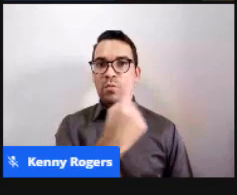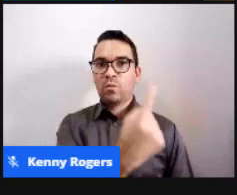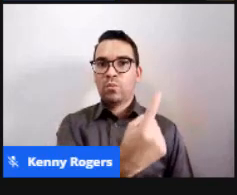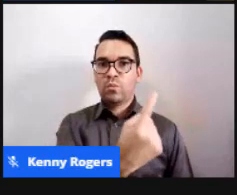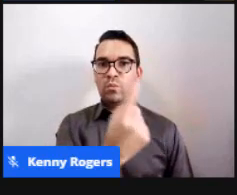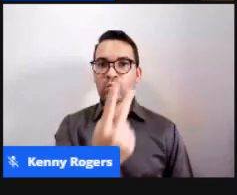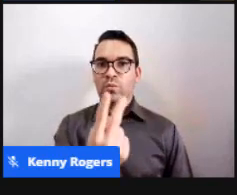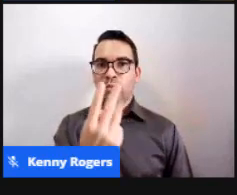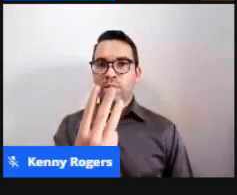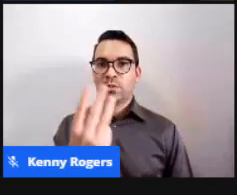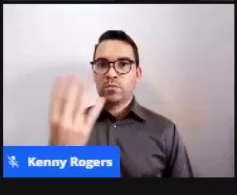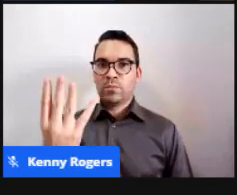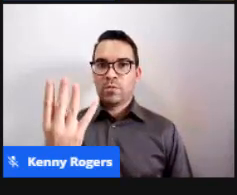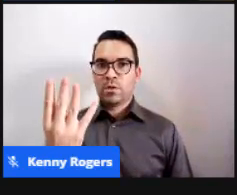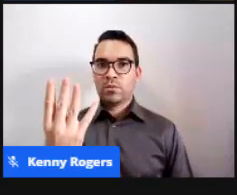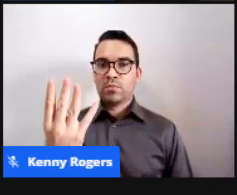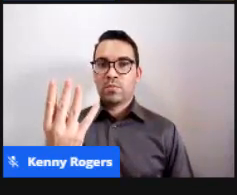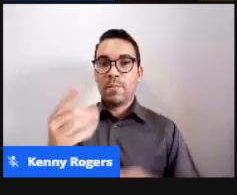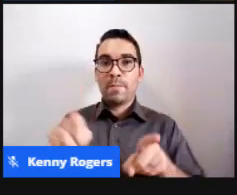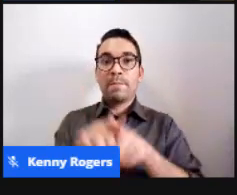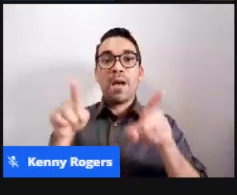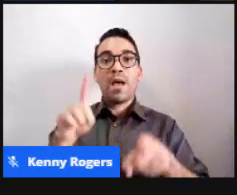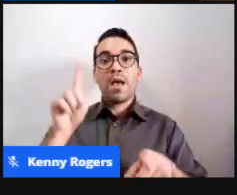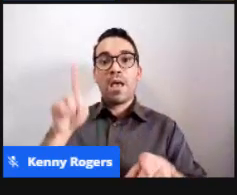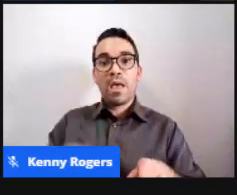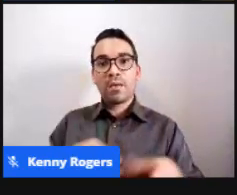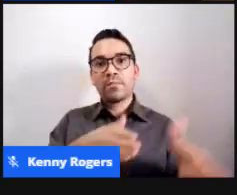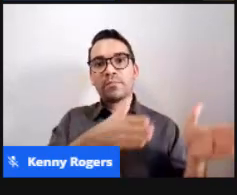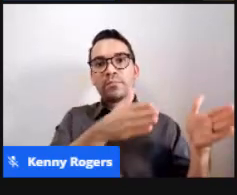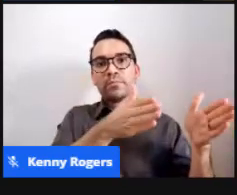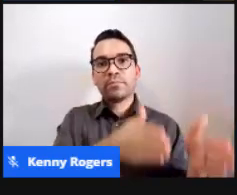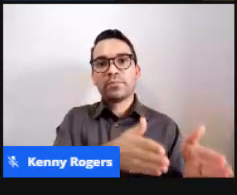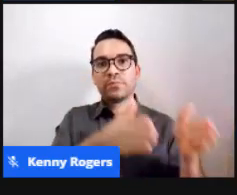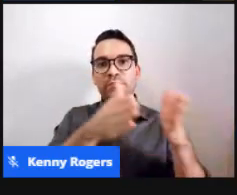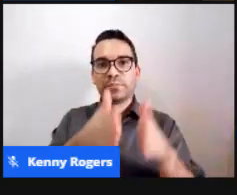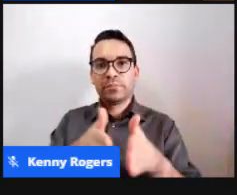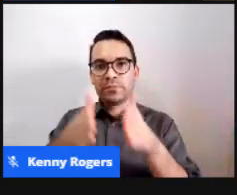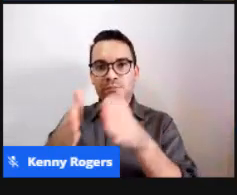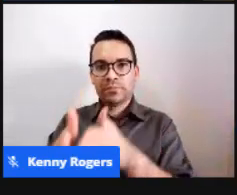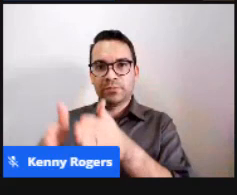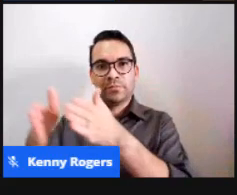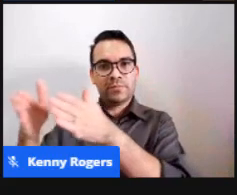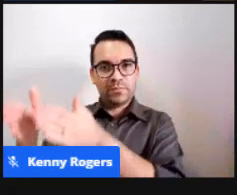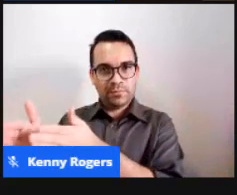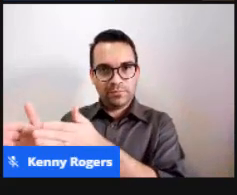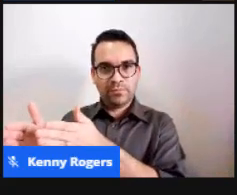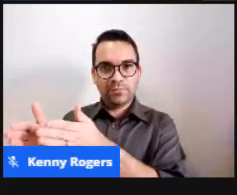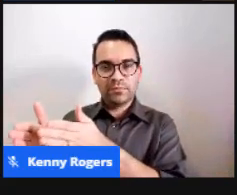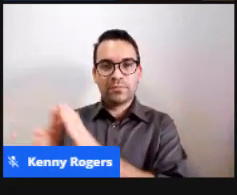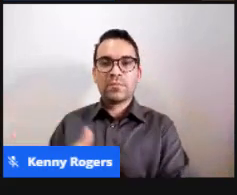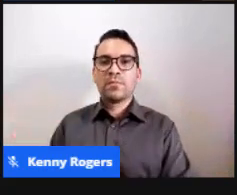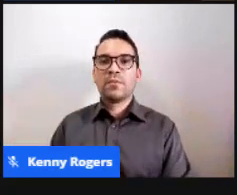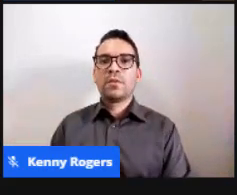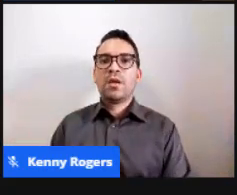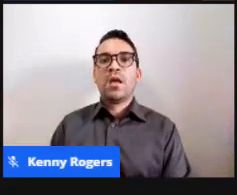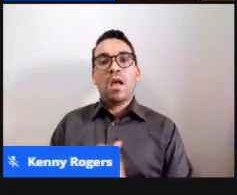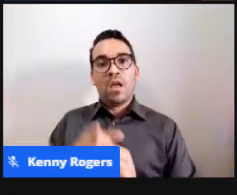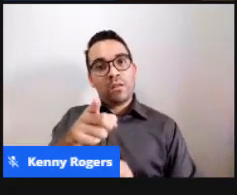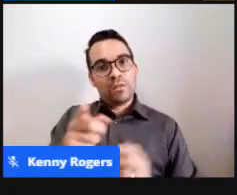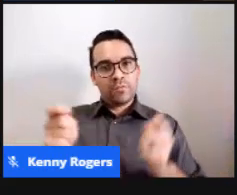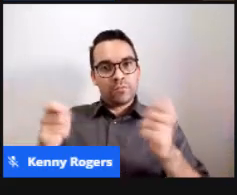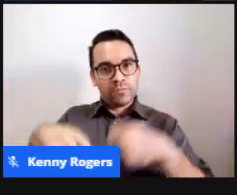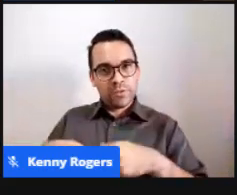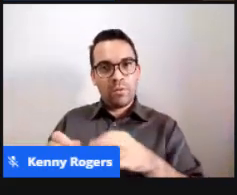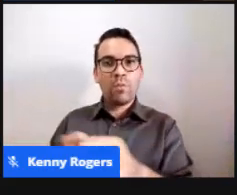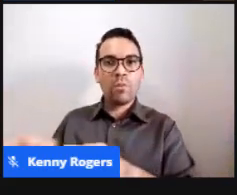3 e 4, mas ele está numa sequência de 4 quadros, tá bom? Então, por quê? Porque daí você já vai organizando as suas aulas,